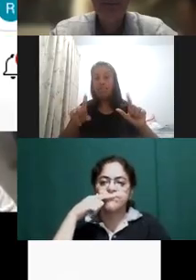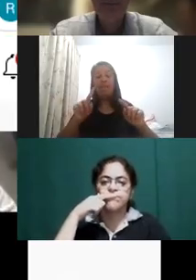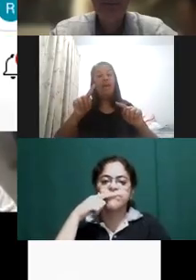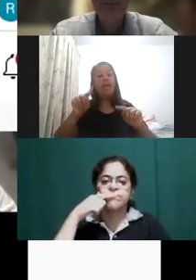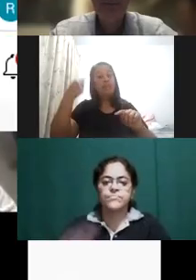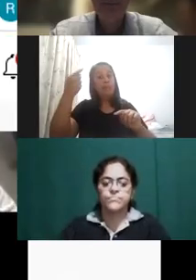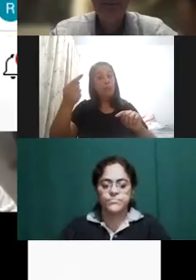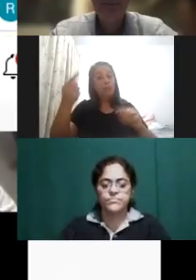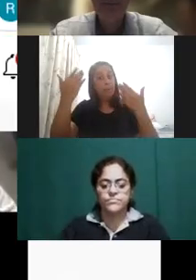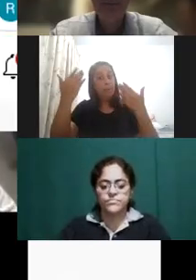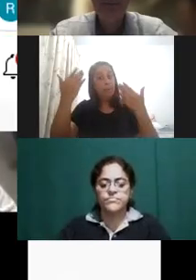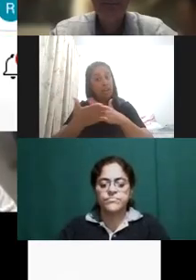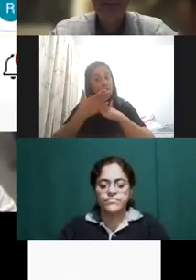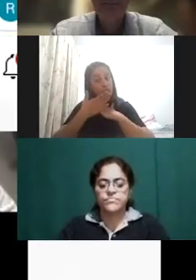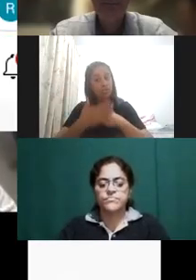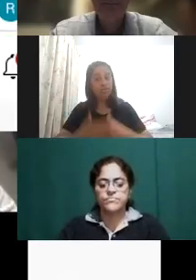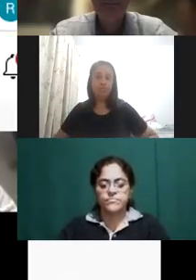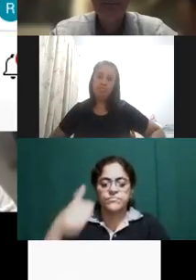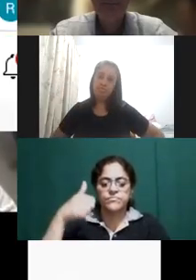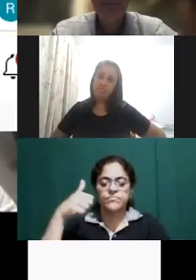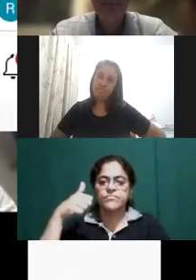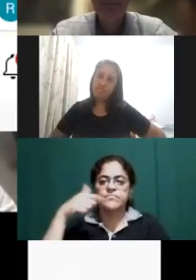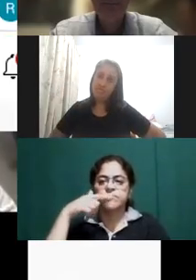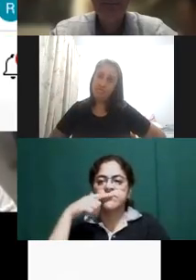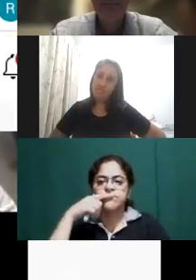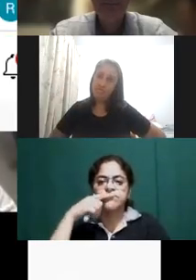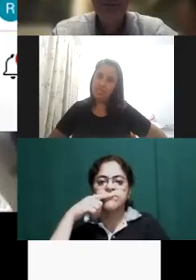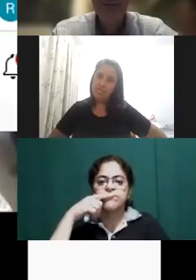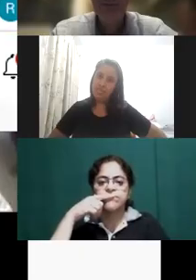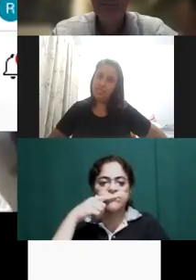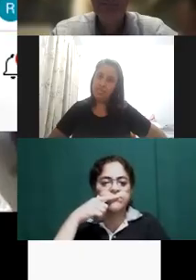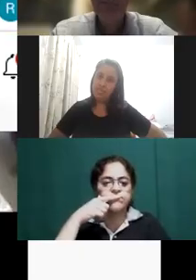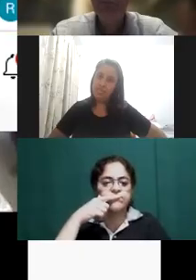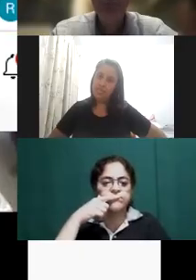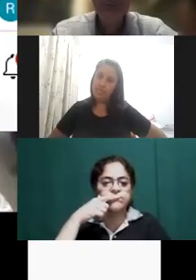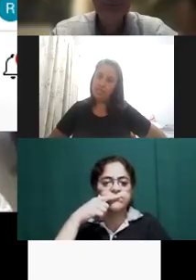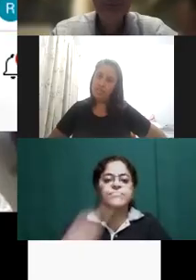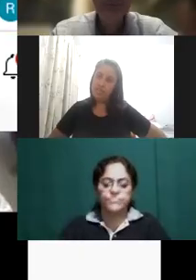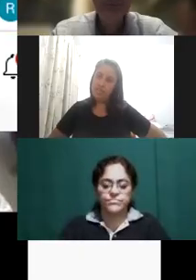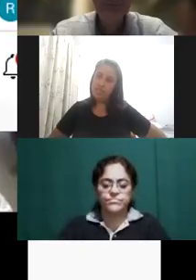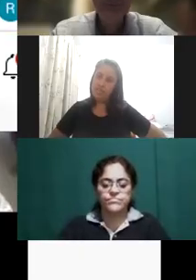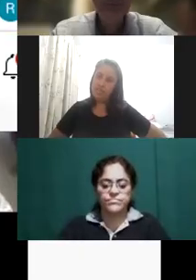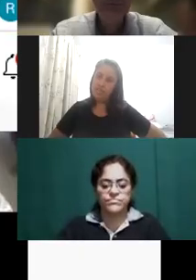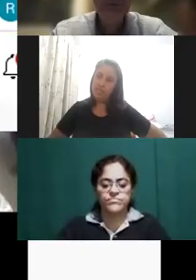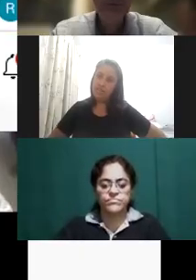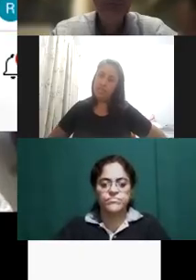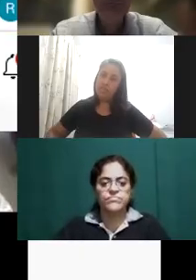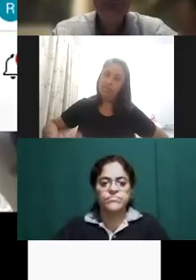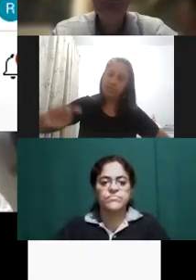de membros... Ô, professor, aproveita e olha se consegue colocar a legenda aí, se ela é automática. Pessoas que não têm uma boa